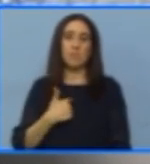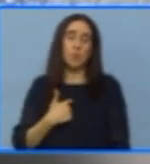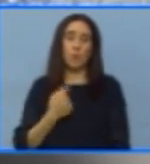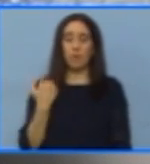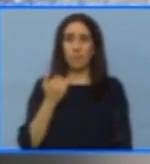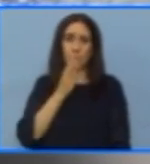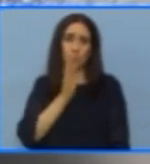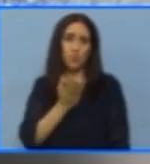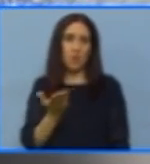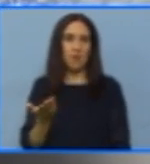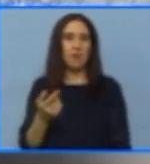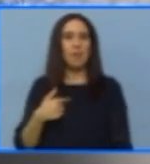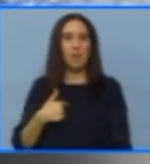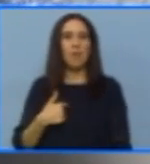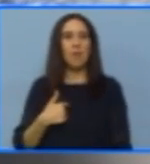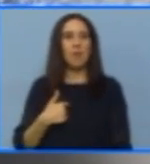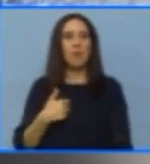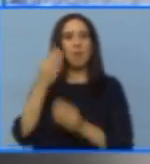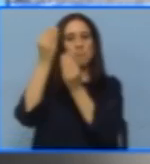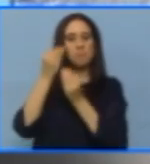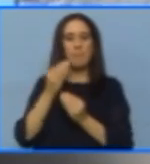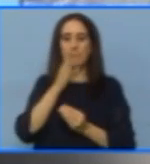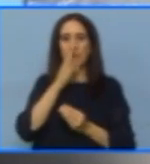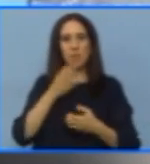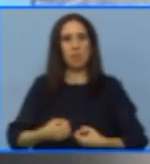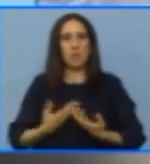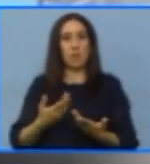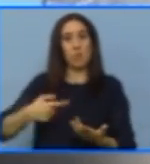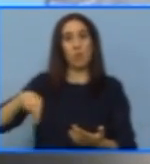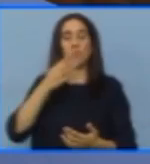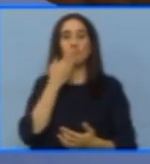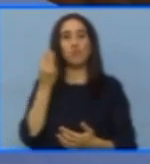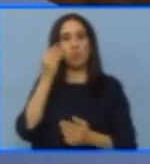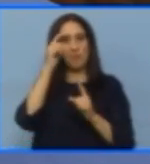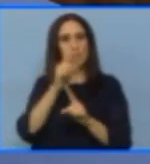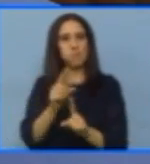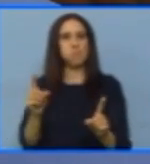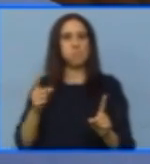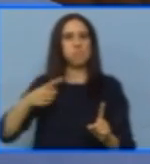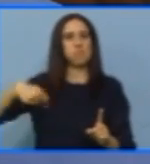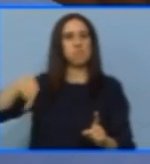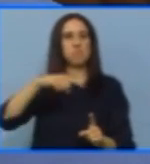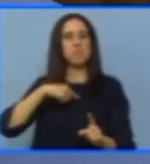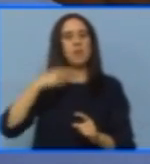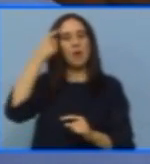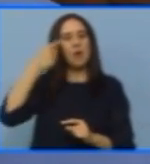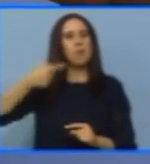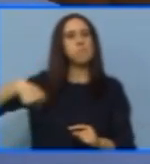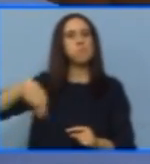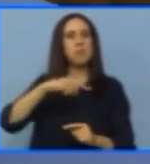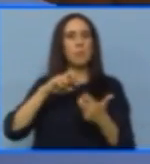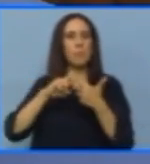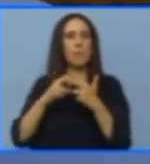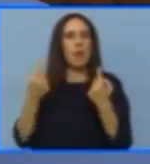bocado, é pôr em prática aquilo que nós ensinamos e realmente, e nós, tanto jovens, temos noção disso e temos noção dos problemas que